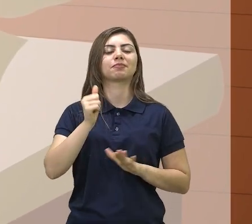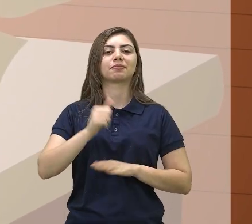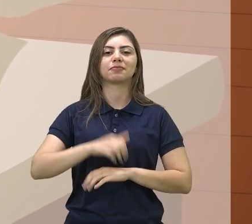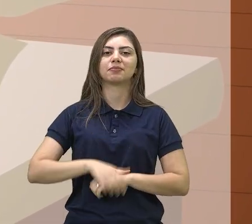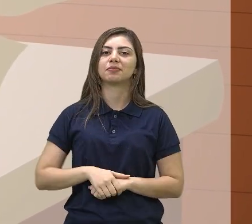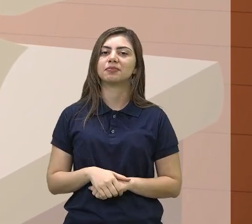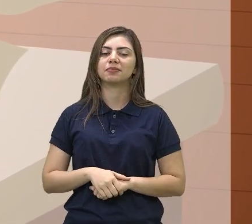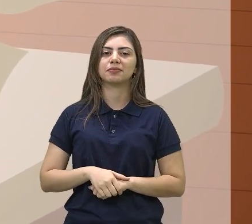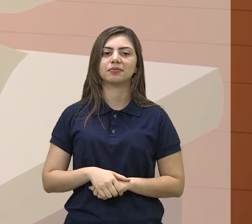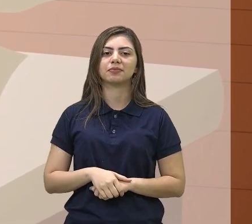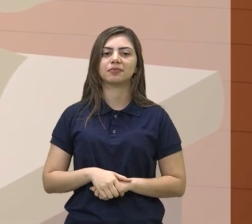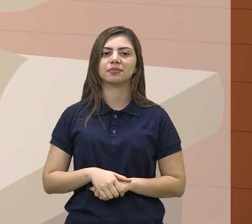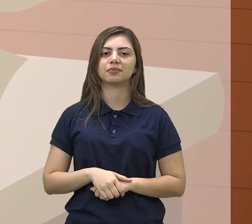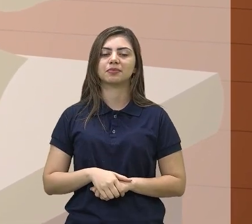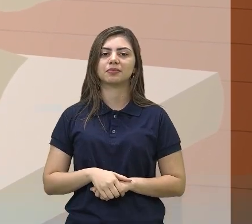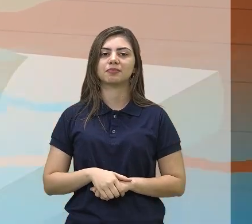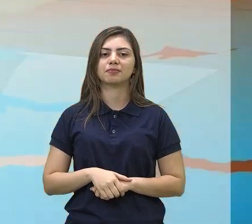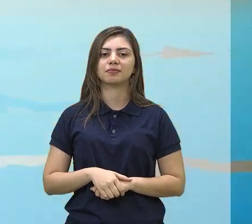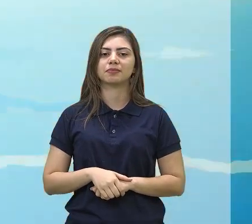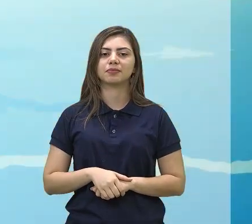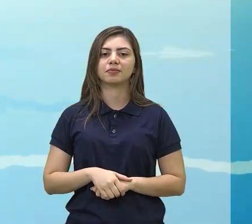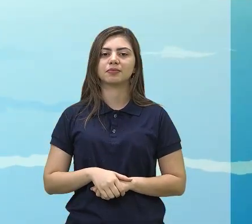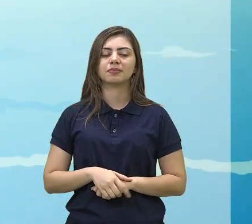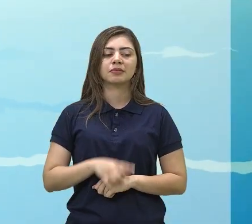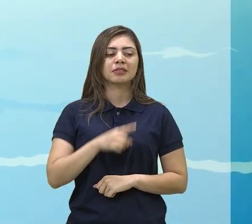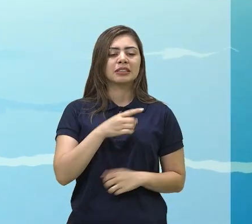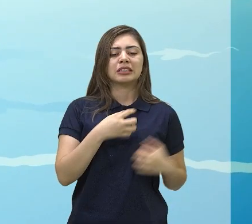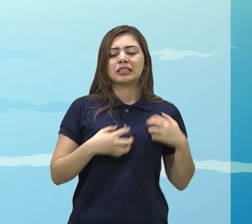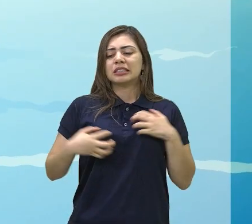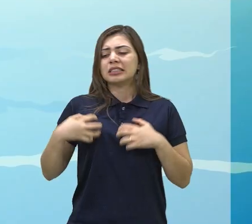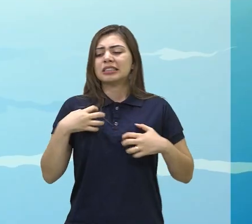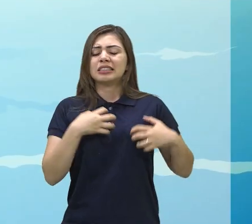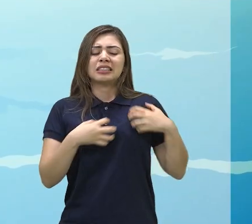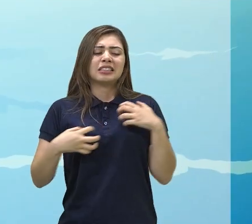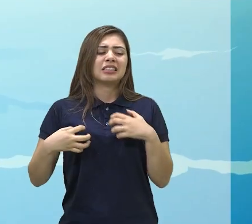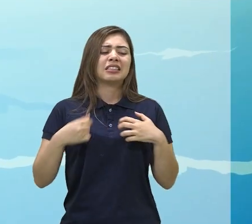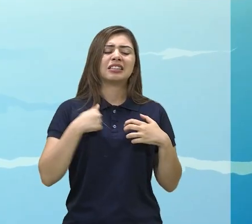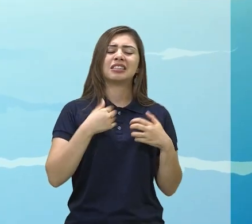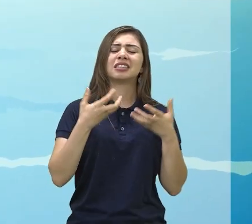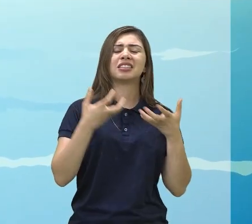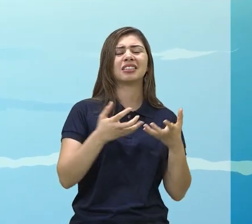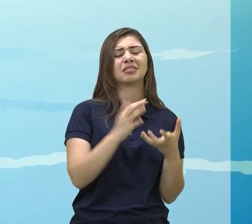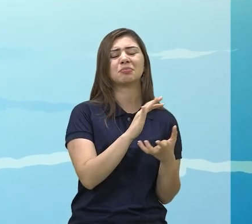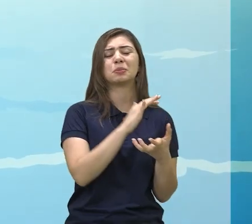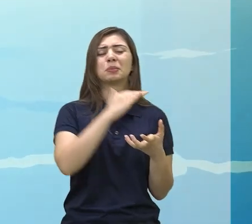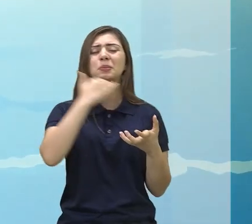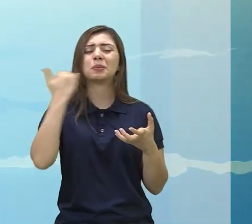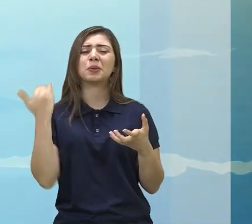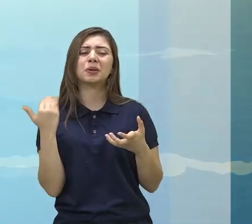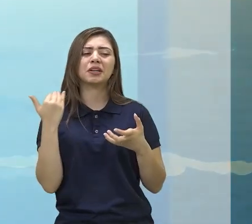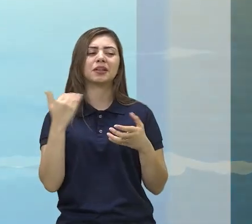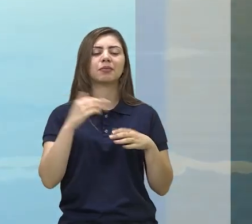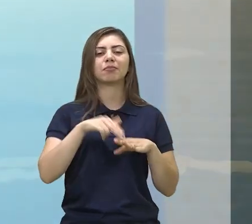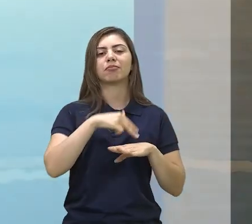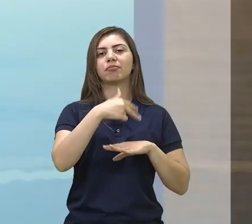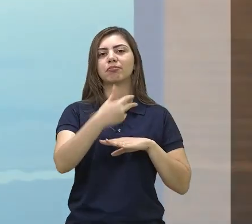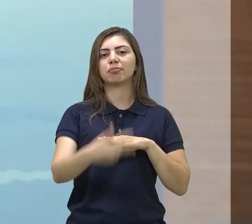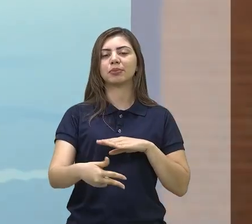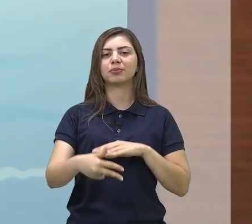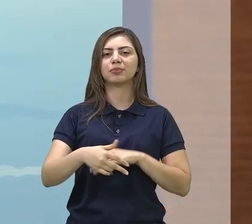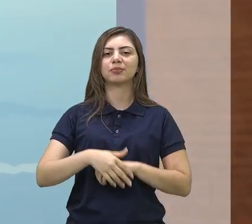Mariana escolhe o mesmo destino. morrer com quem nunca pôde